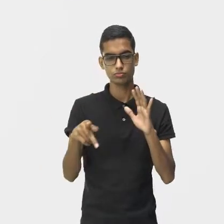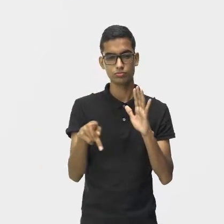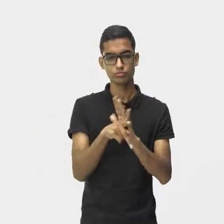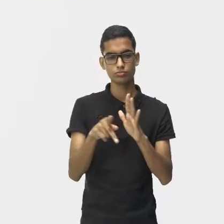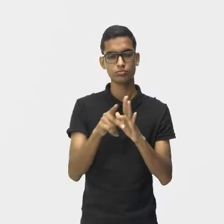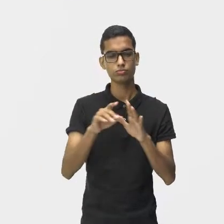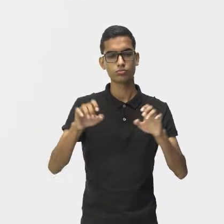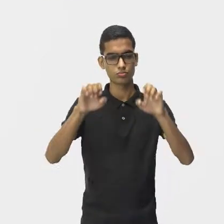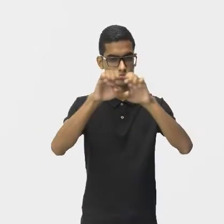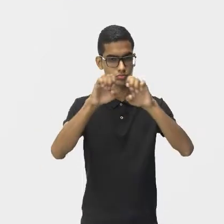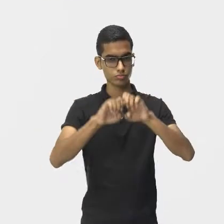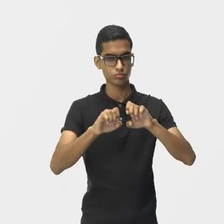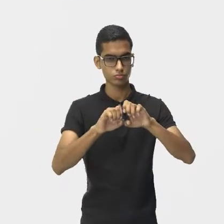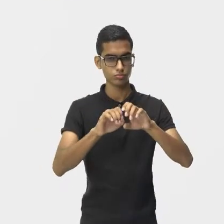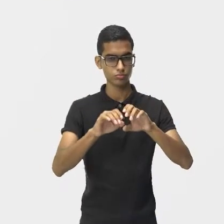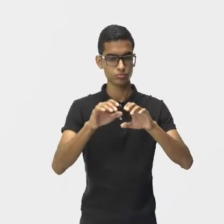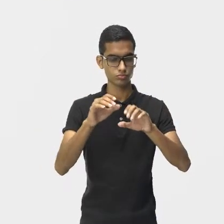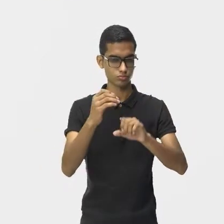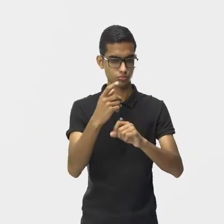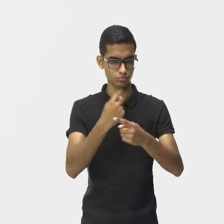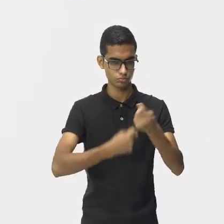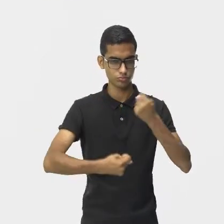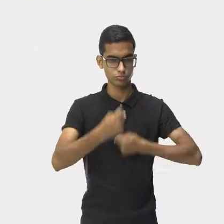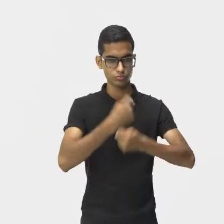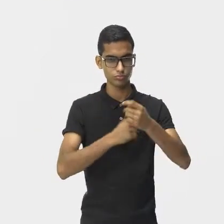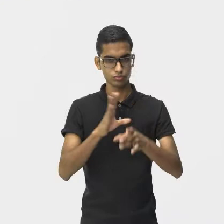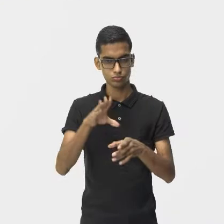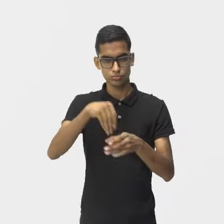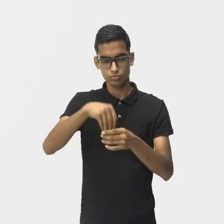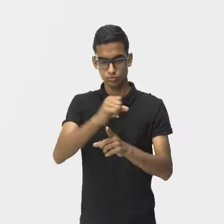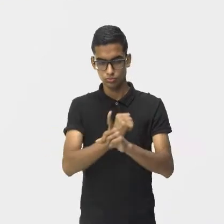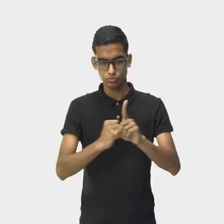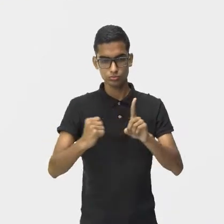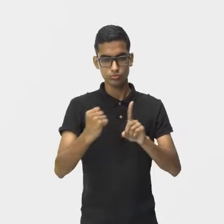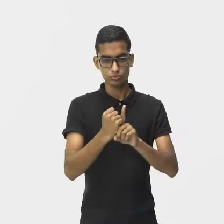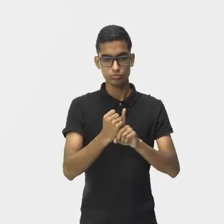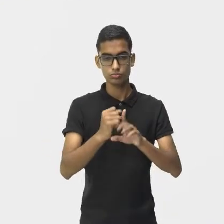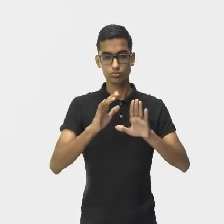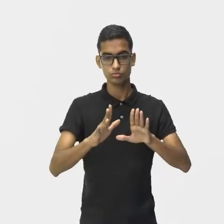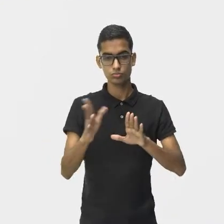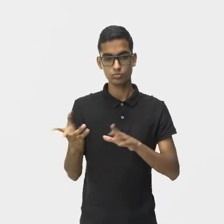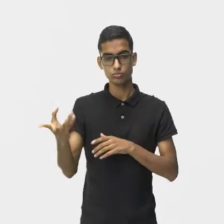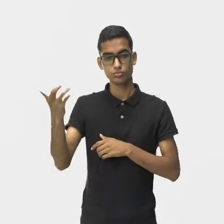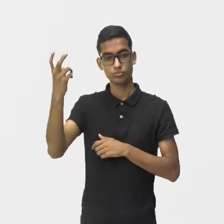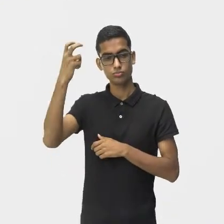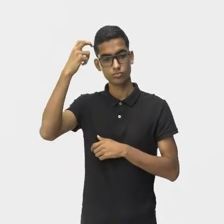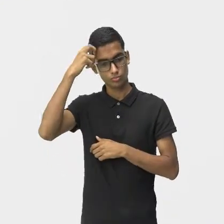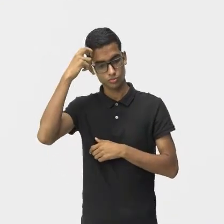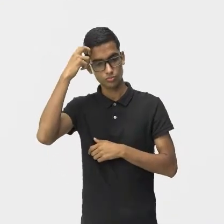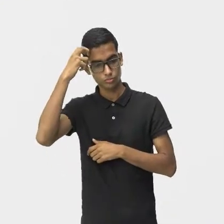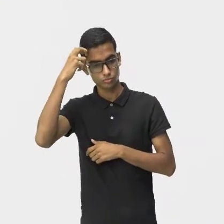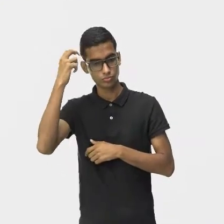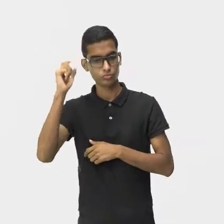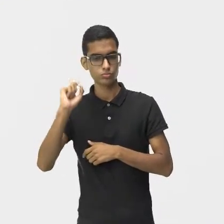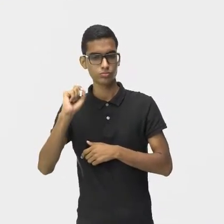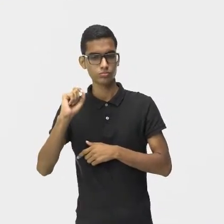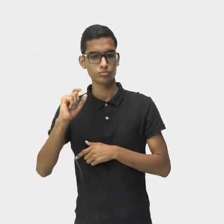da sociedade, enquanto que a cultura pertence à